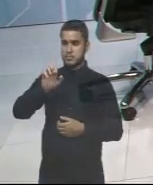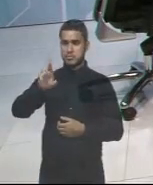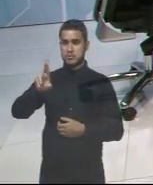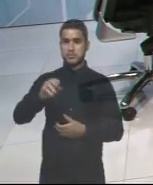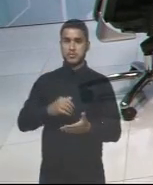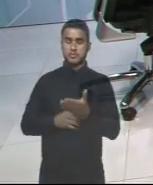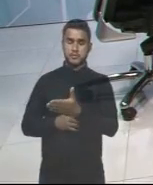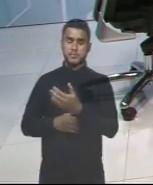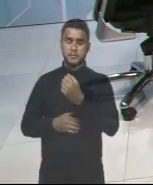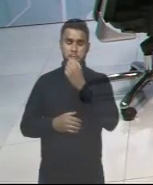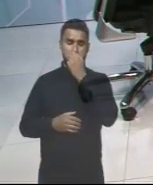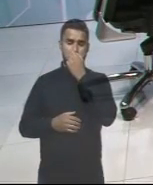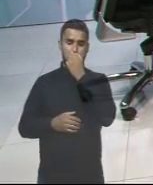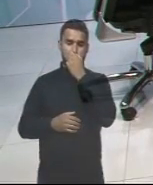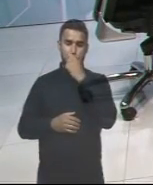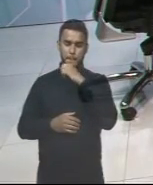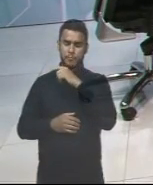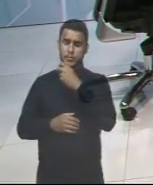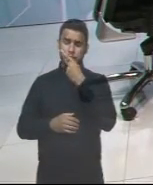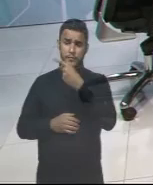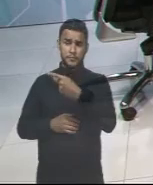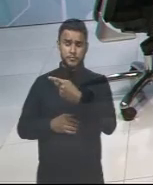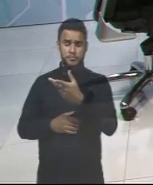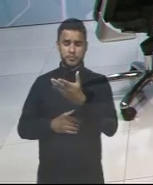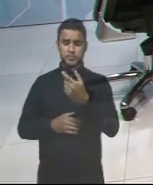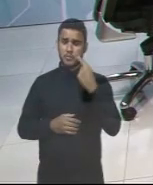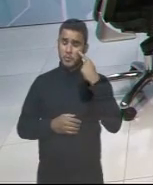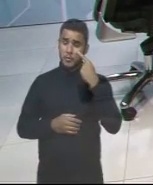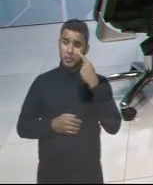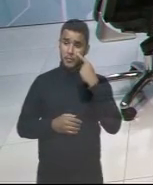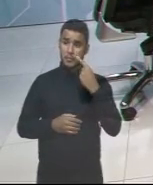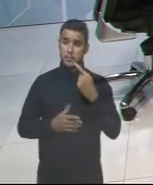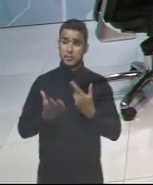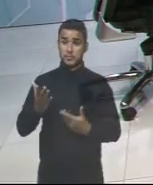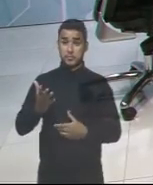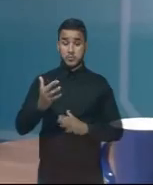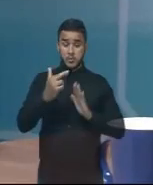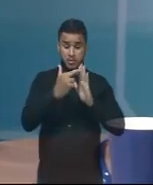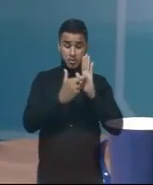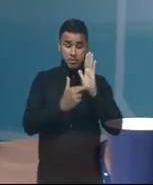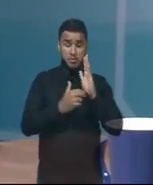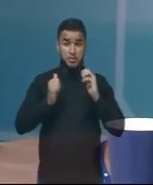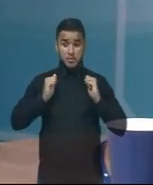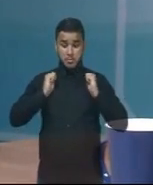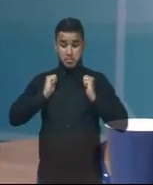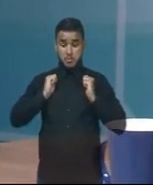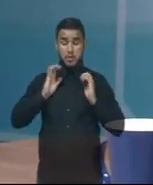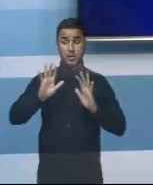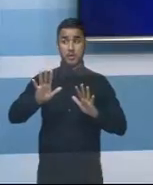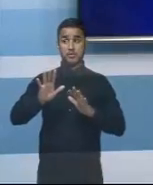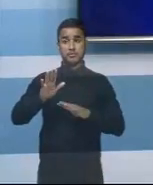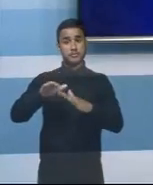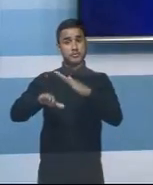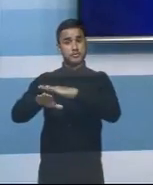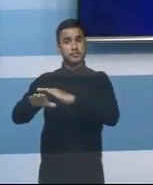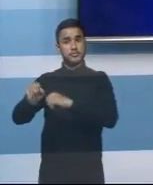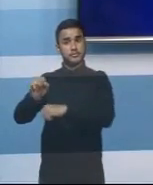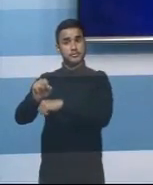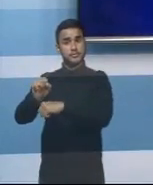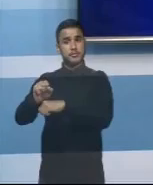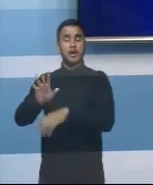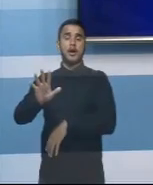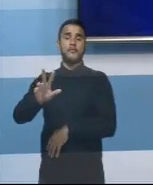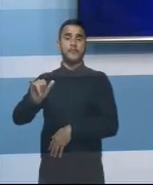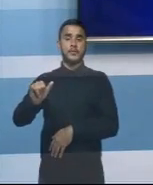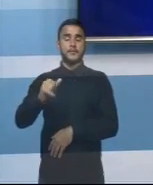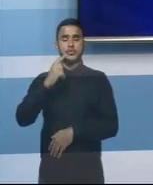questão, mas lembrando o detalhe da suspensão de votação da reforma da Previdência. Sei. Porque é dito